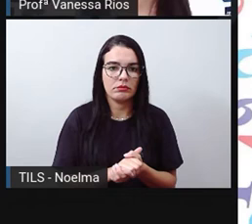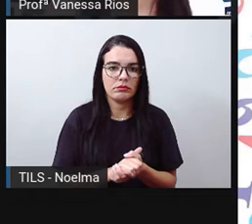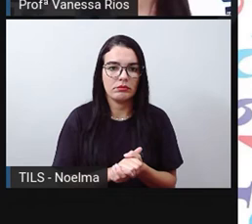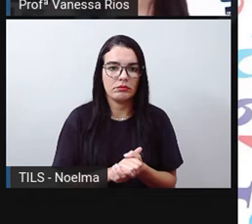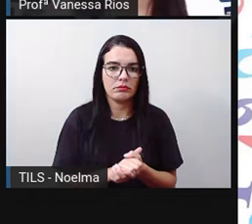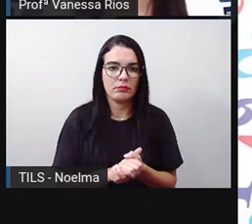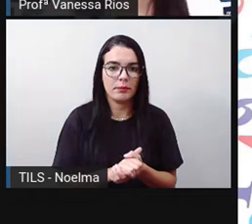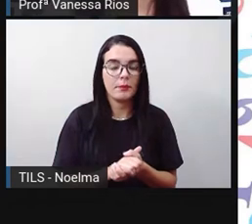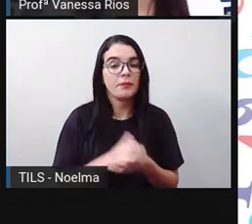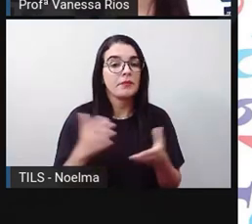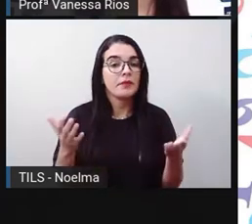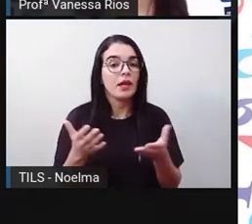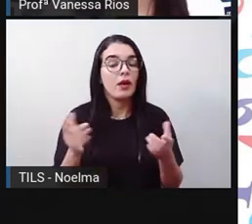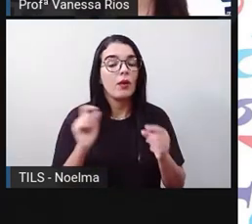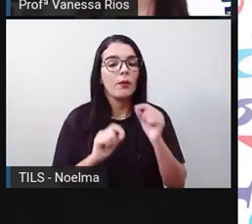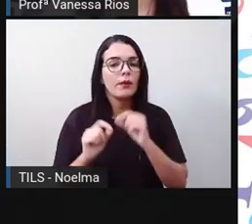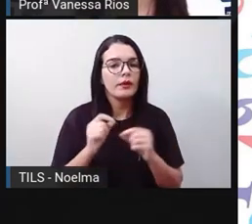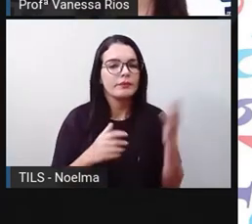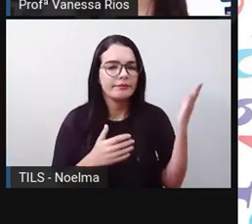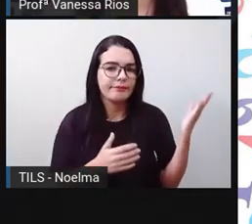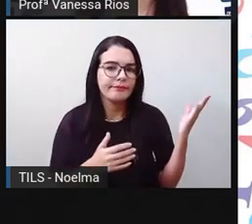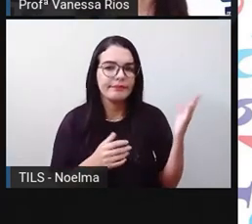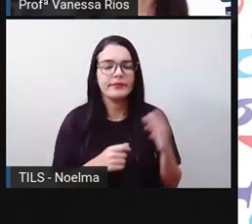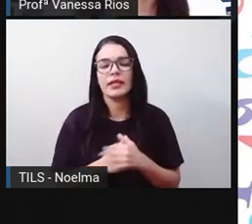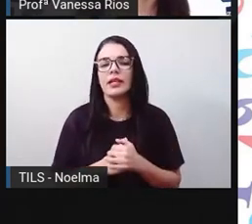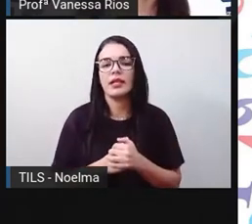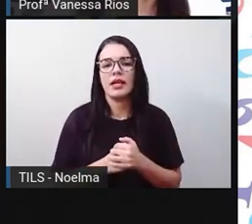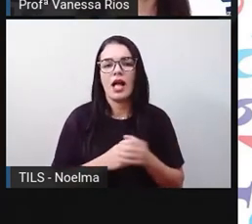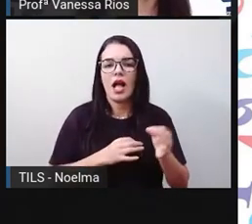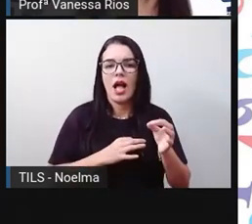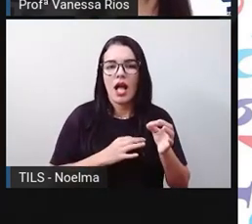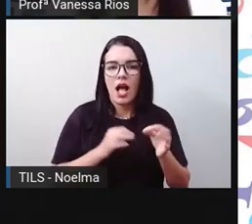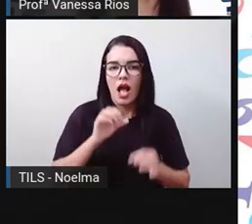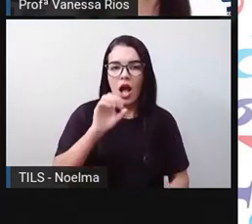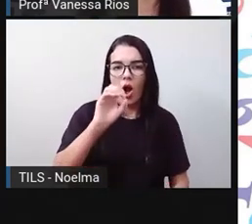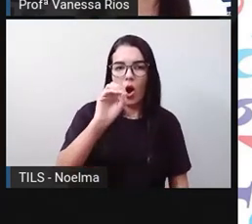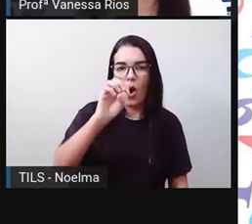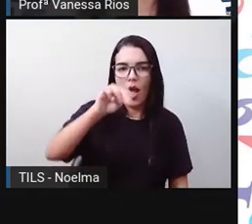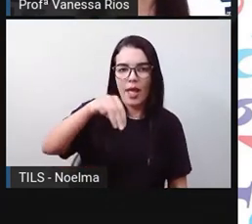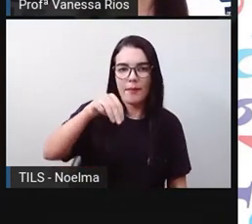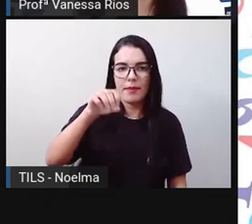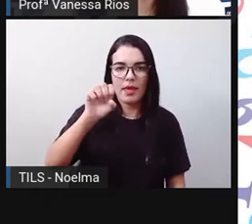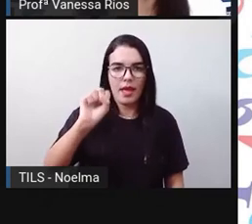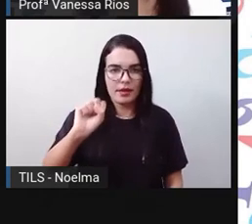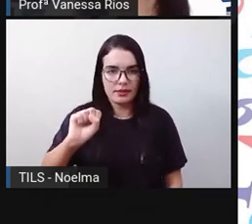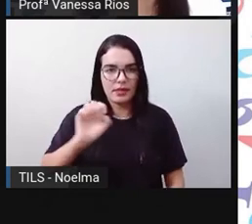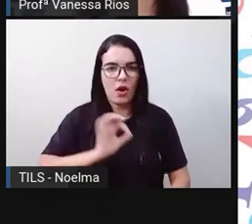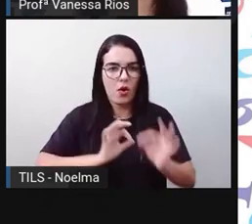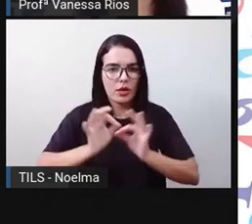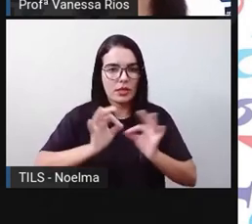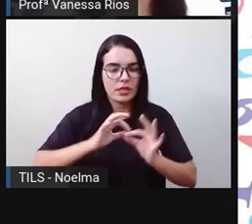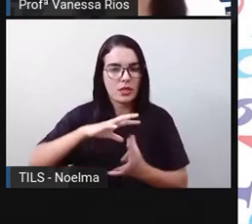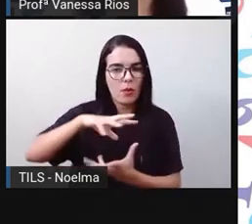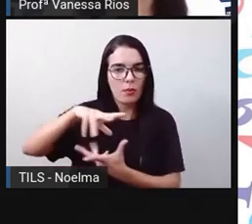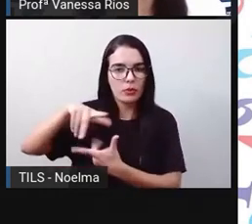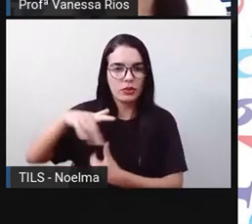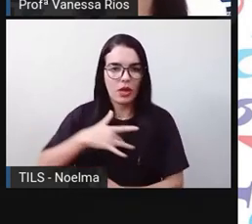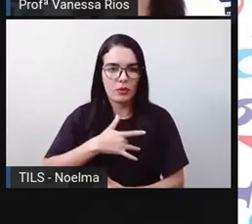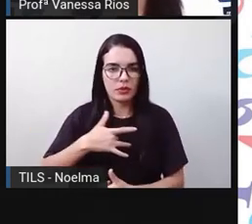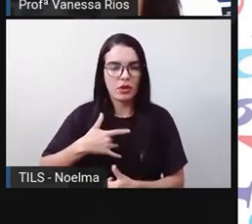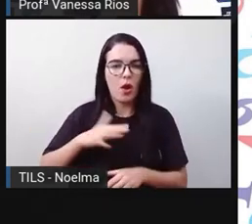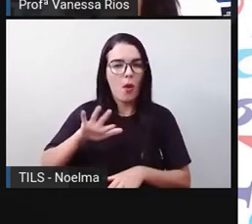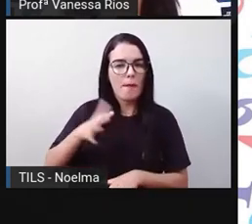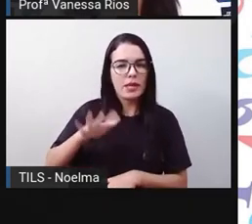E aí, olhem só, segundo a Organização Mundial de Saúde, né, a OMS, quase 5%